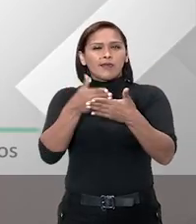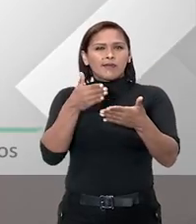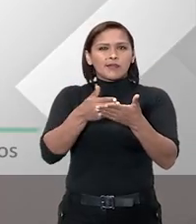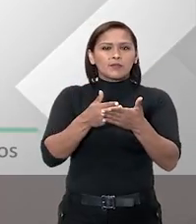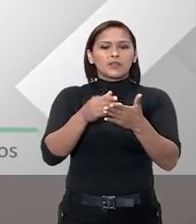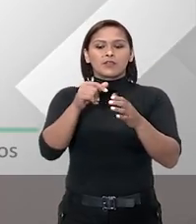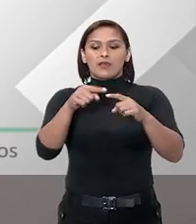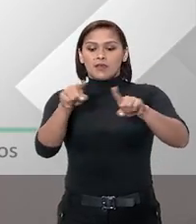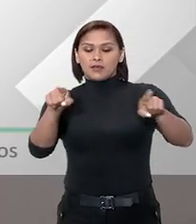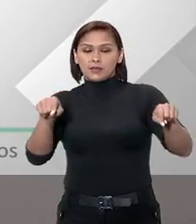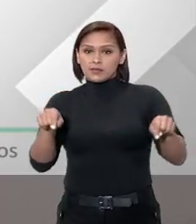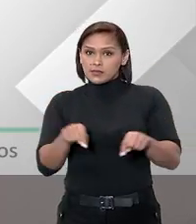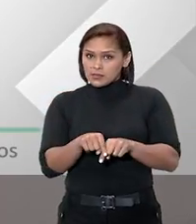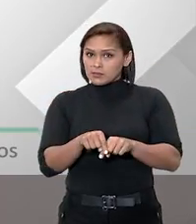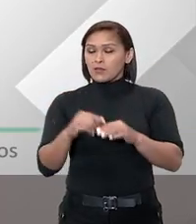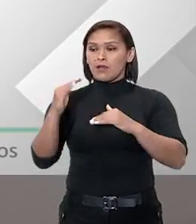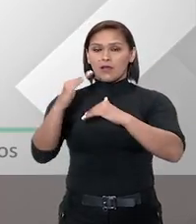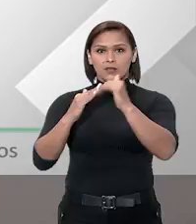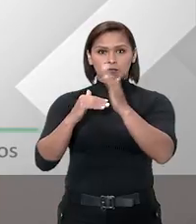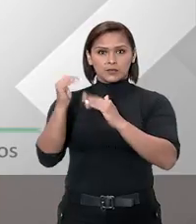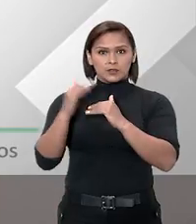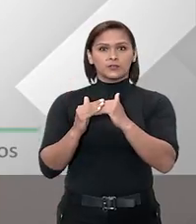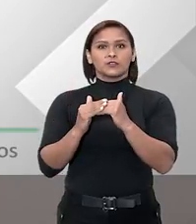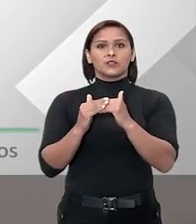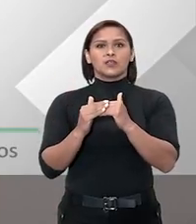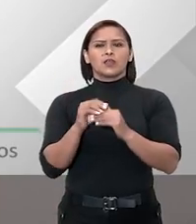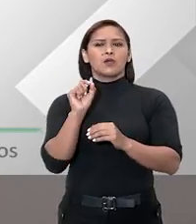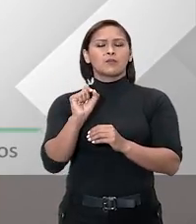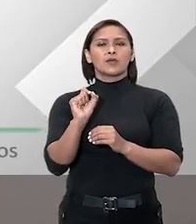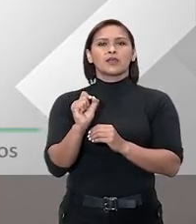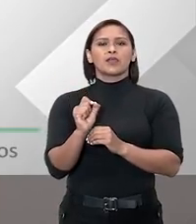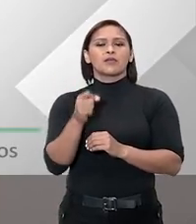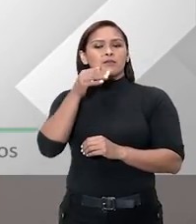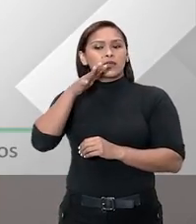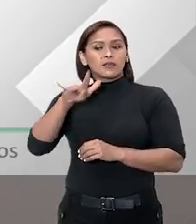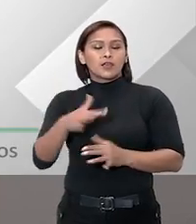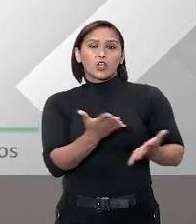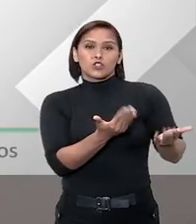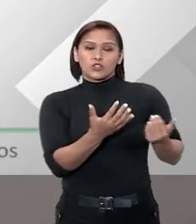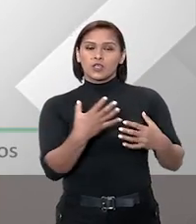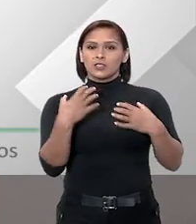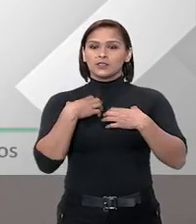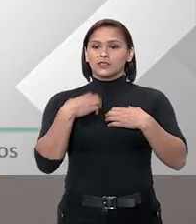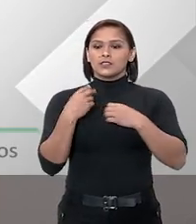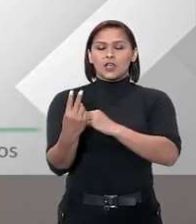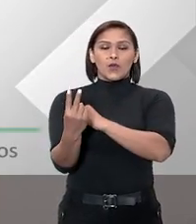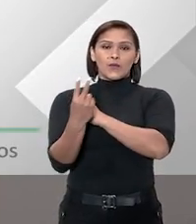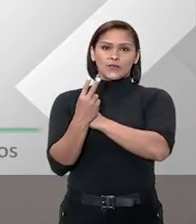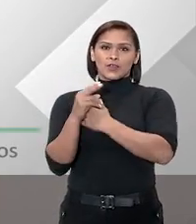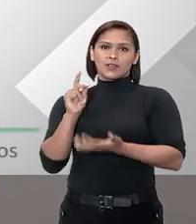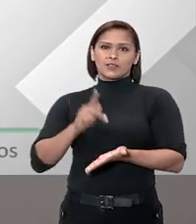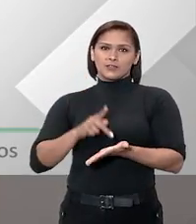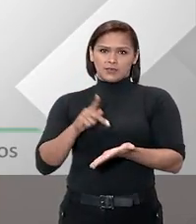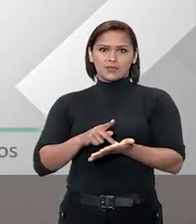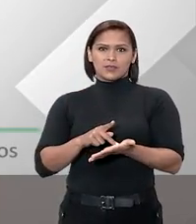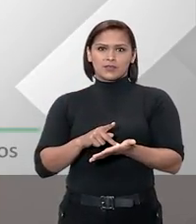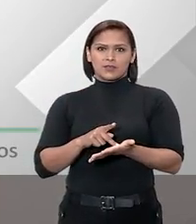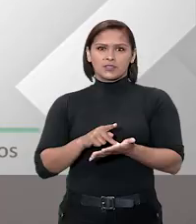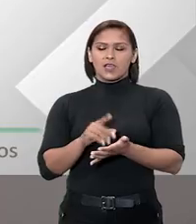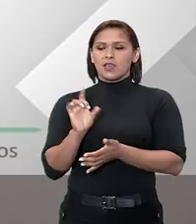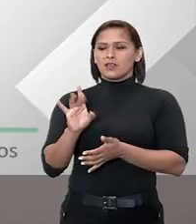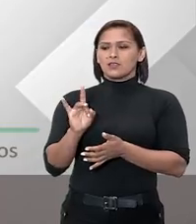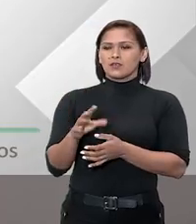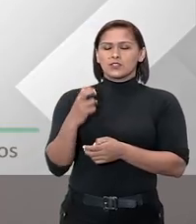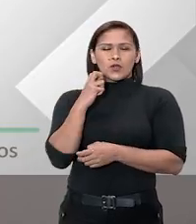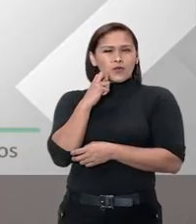delimitar espaço profissional para que a criança e o adolescente se sinta protegido, não se